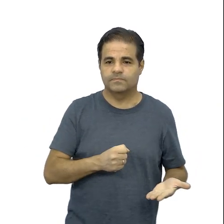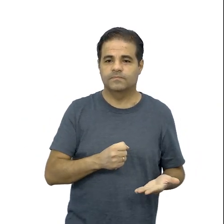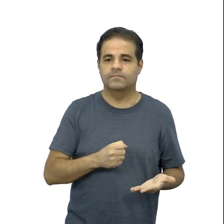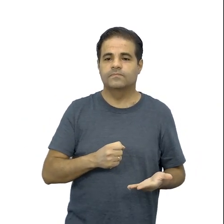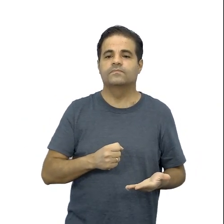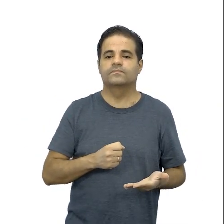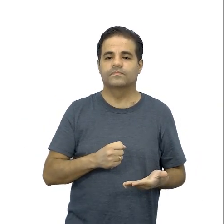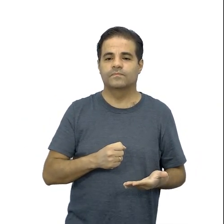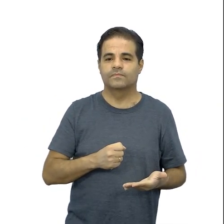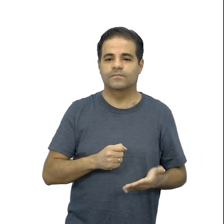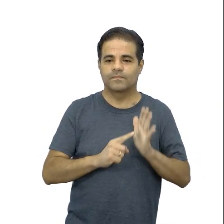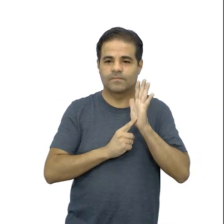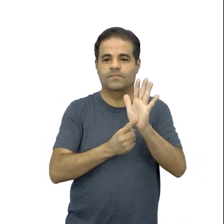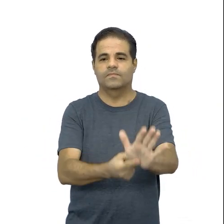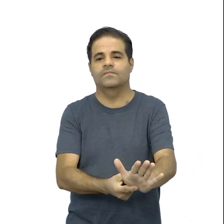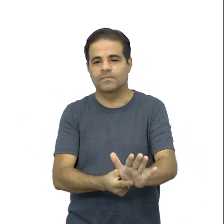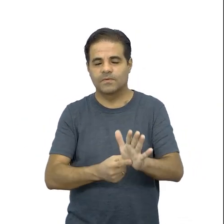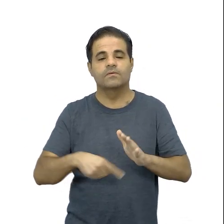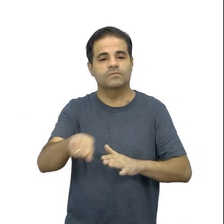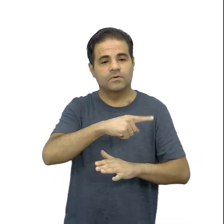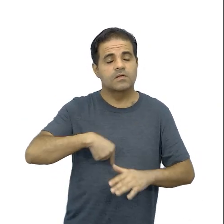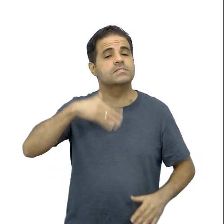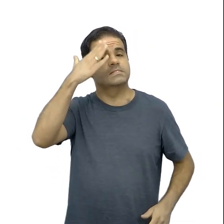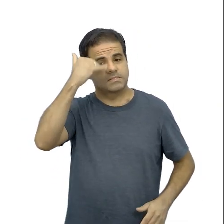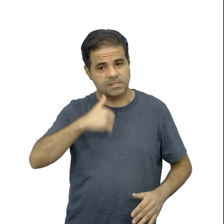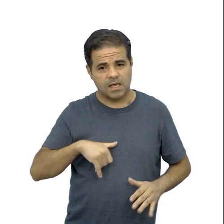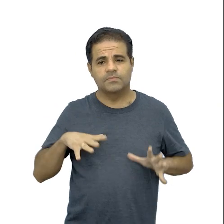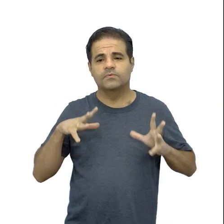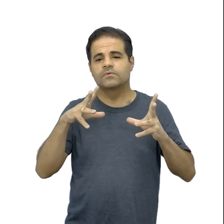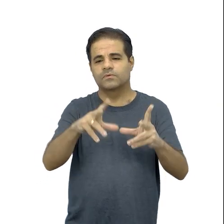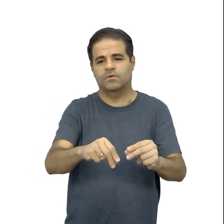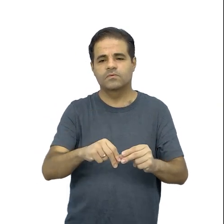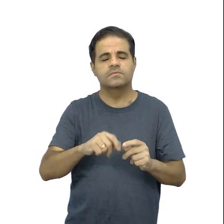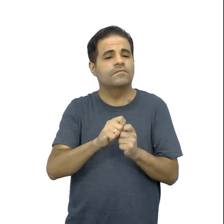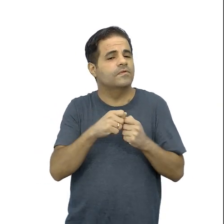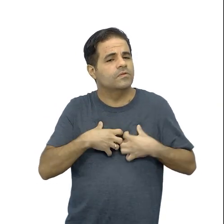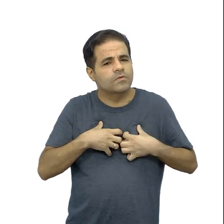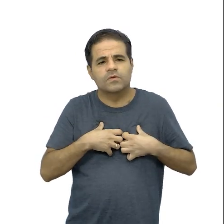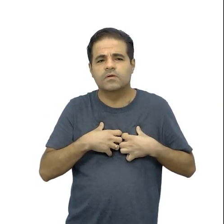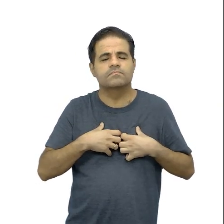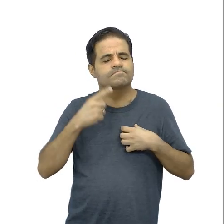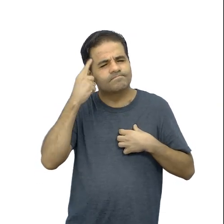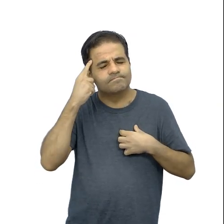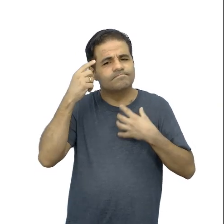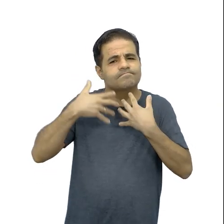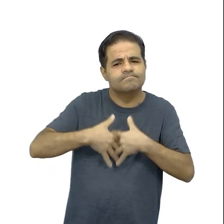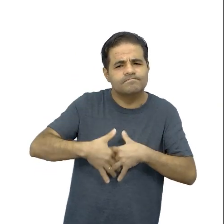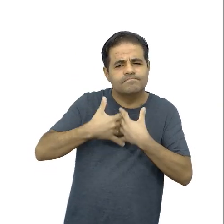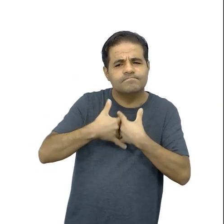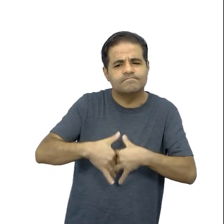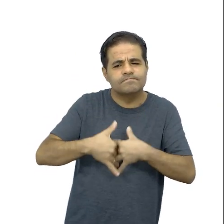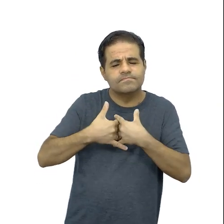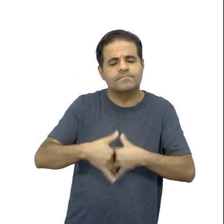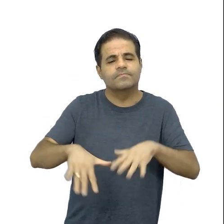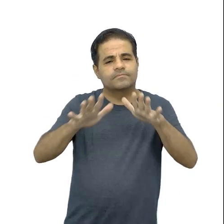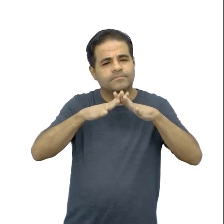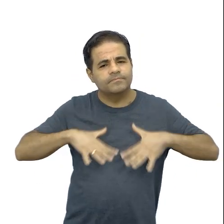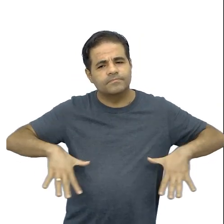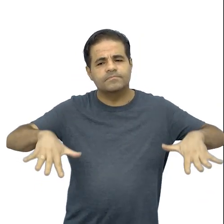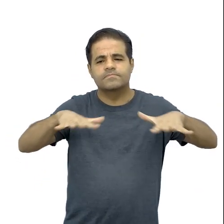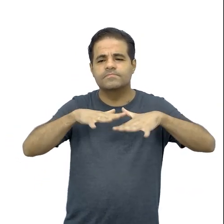de fato, apontamentos, porque a gente sabe que todos eles são feitos de forma muito consciente, de forma